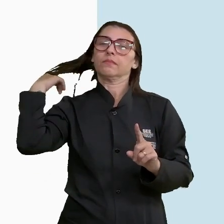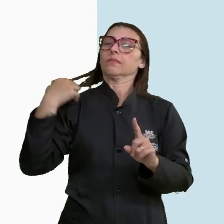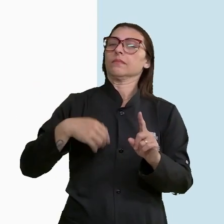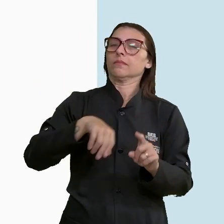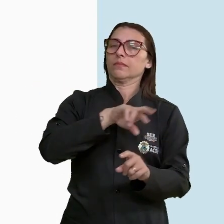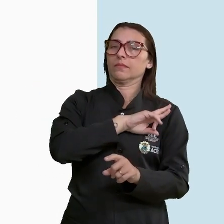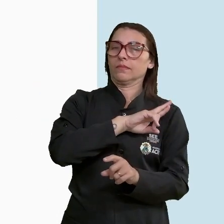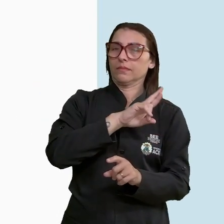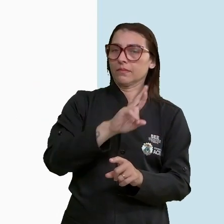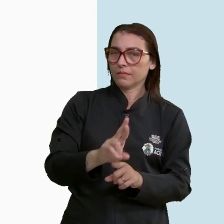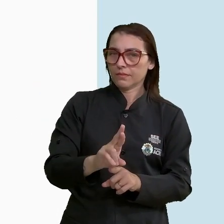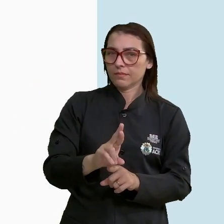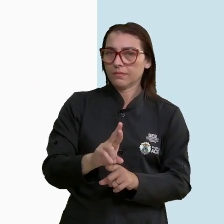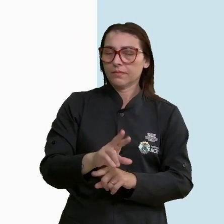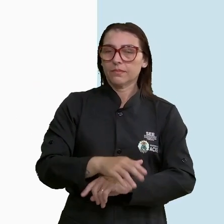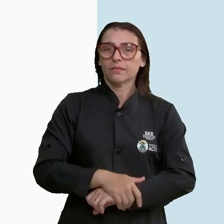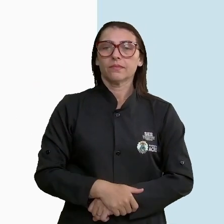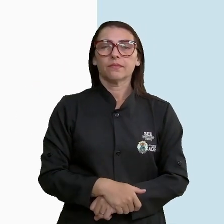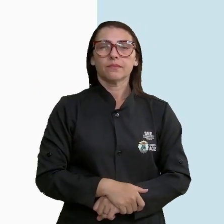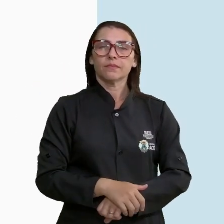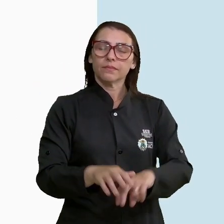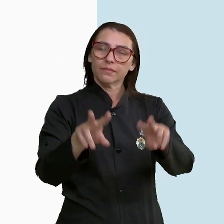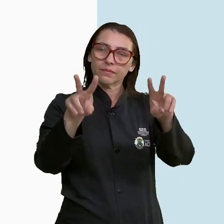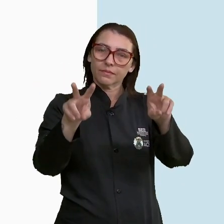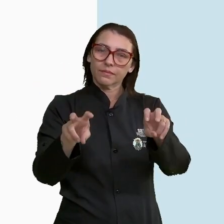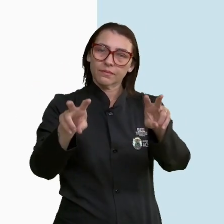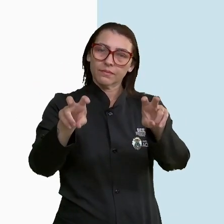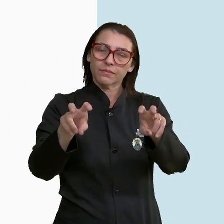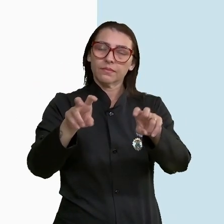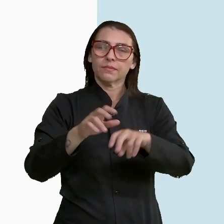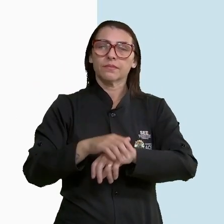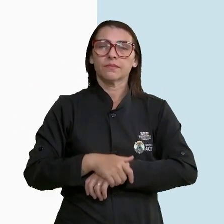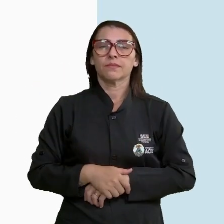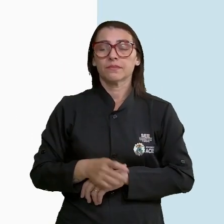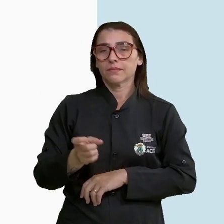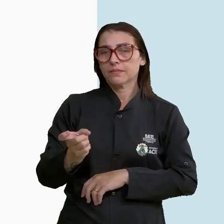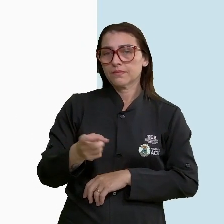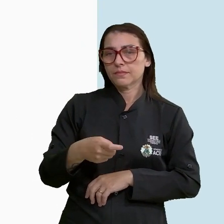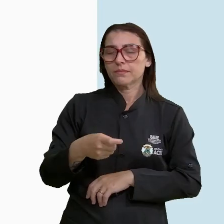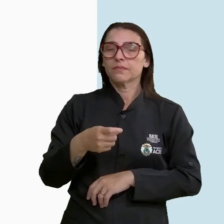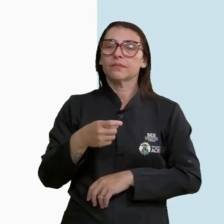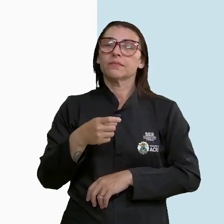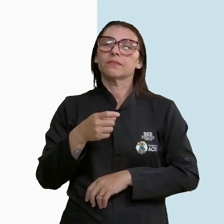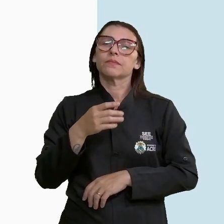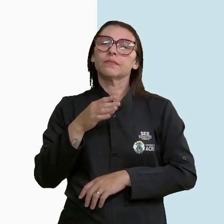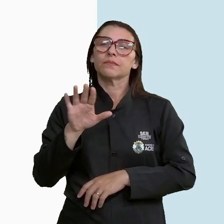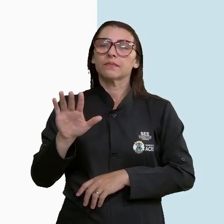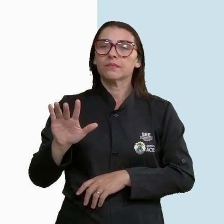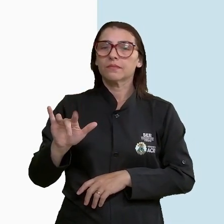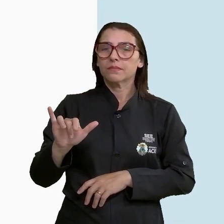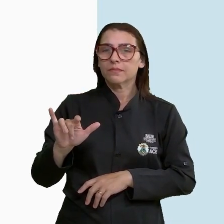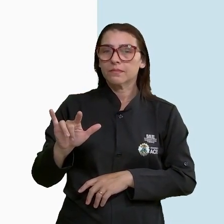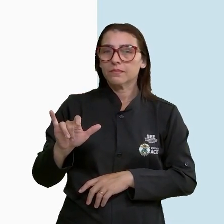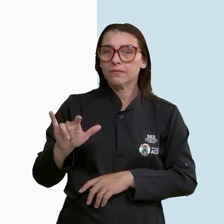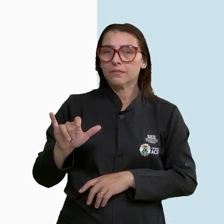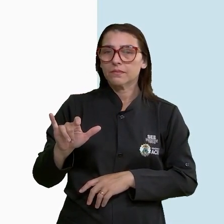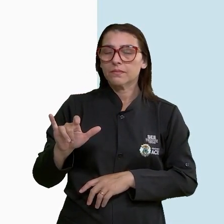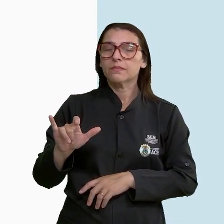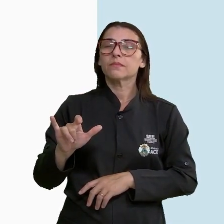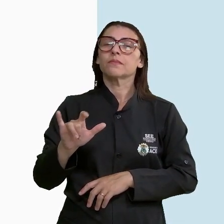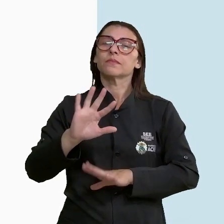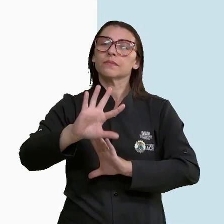representam essa temática que a gente colocou aqui. TikTok, Instagram, YouTube, e tudo isso